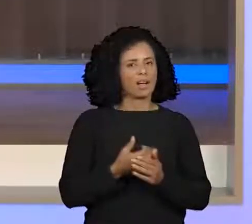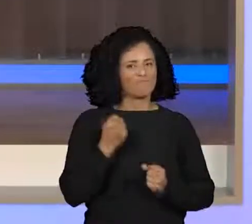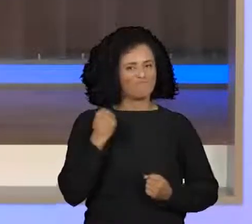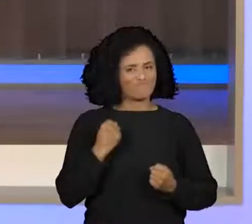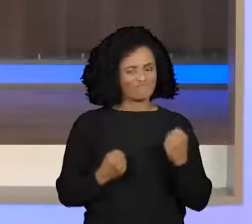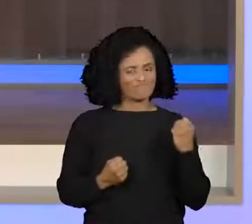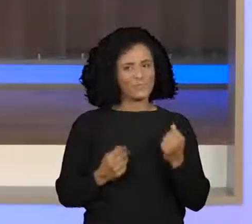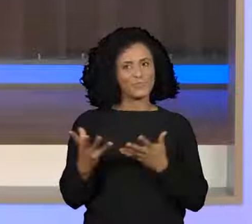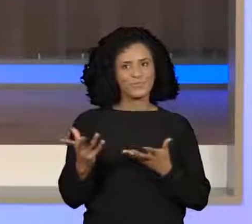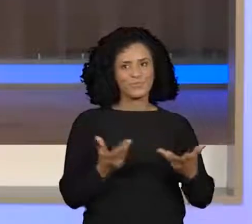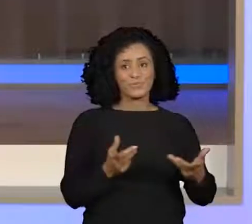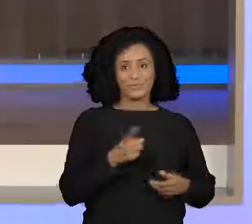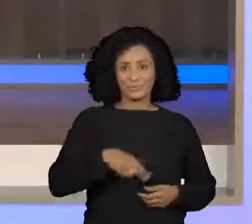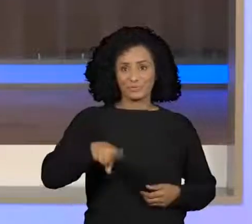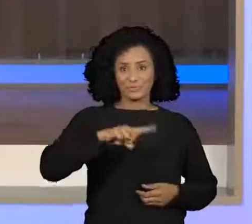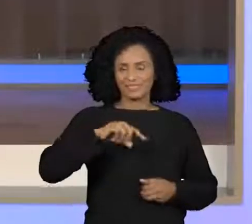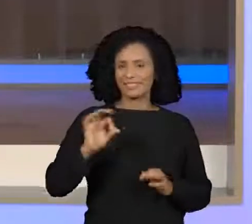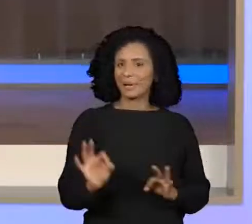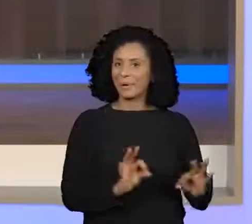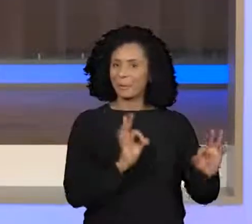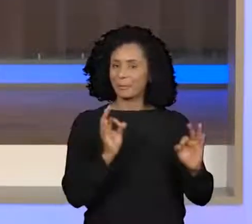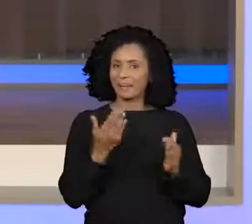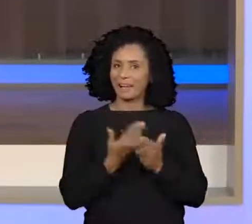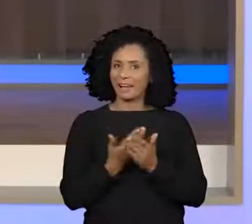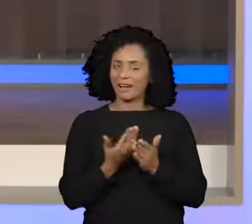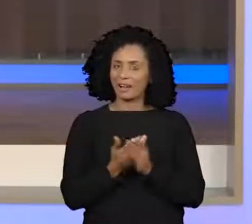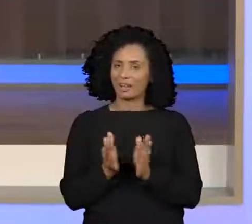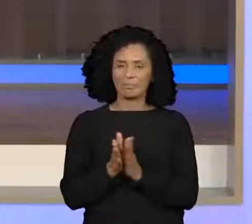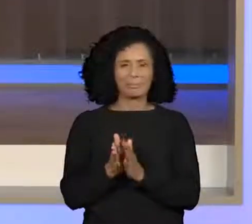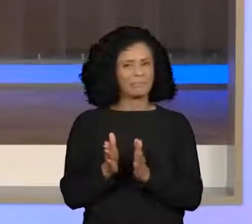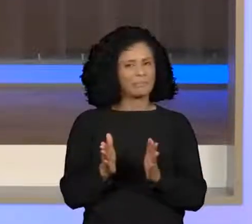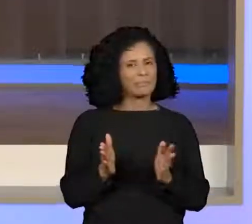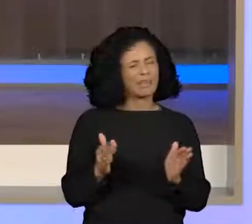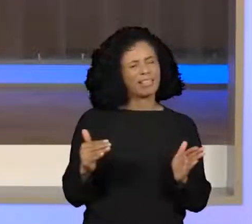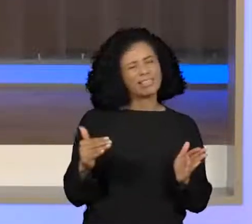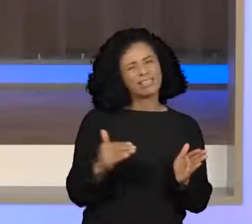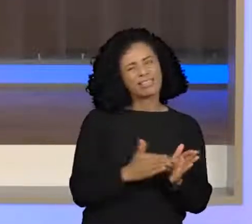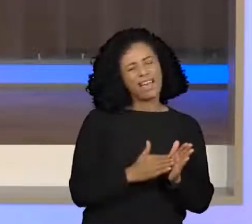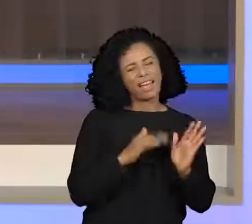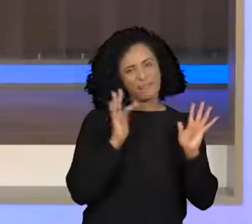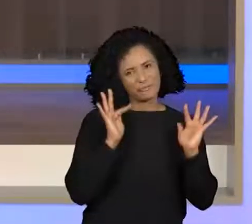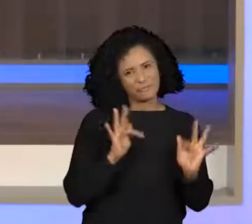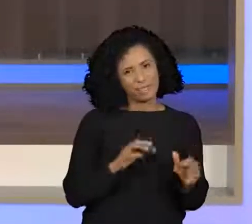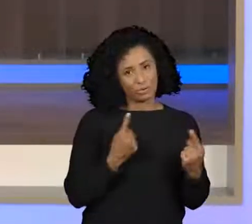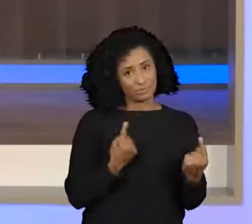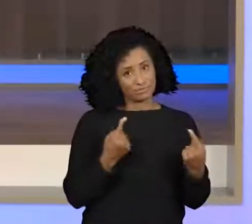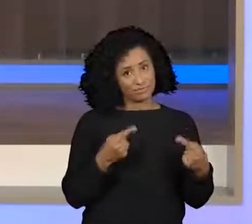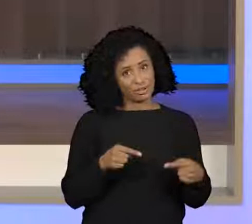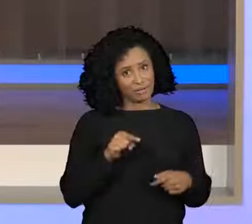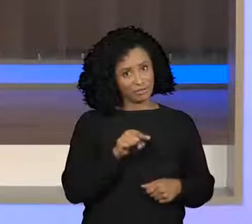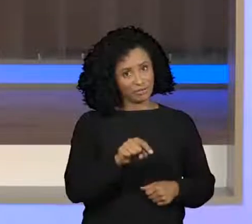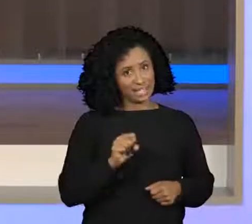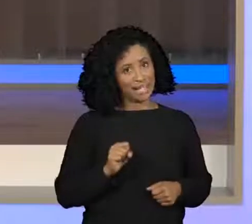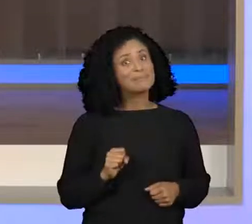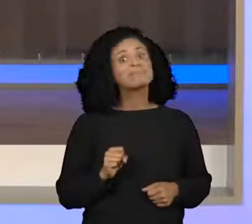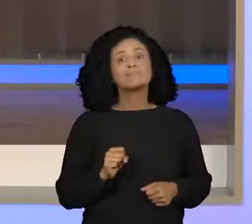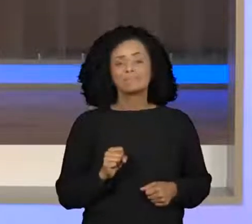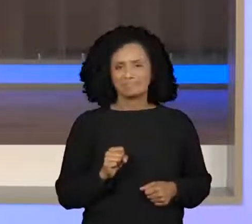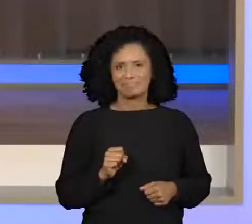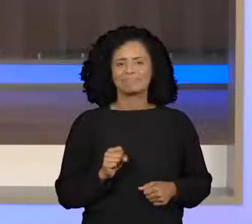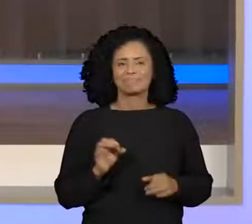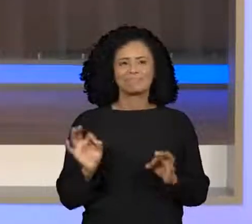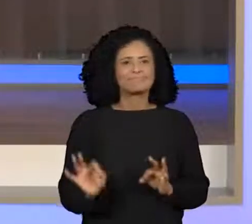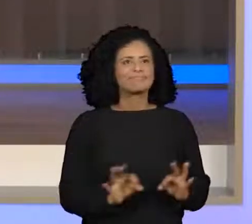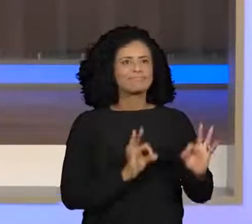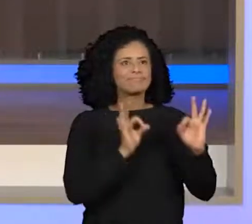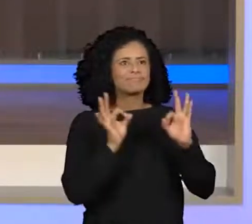você a assistir esse vídeo do início ao fim, hein, pessoal? Então, super desafio aí para vocês. Acompanhe todo esse vídeo que com